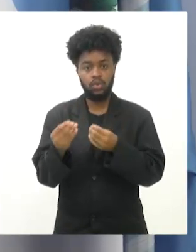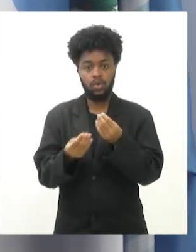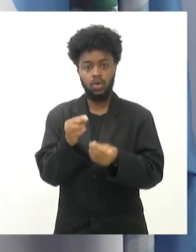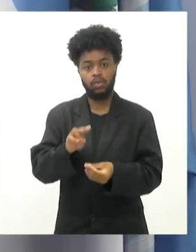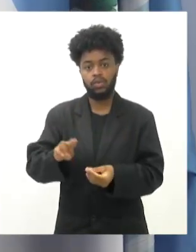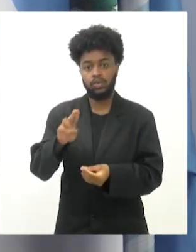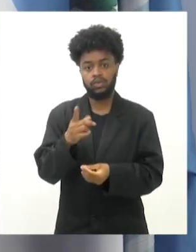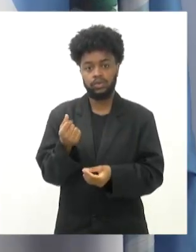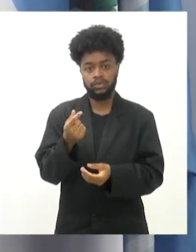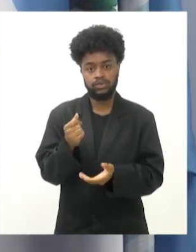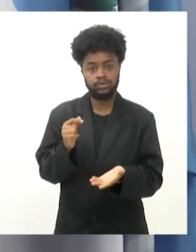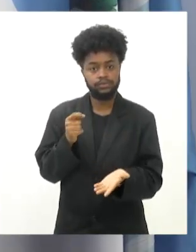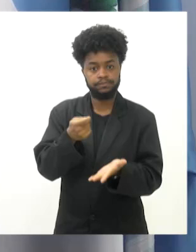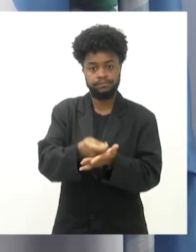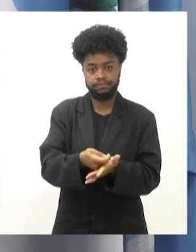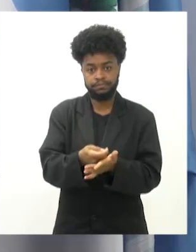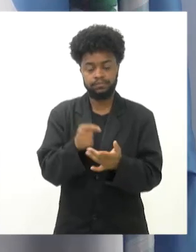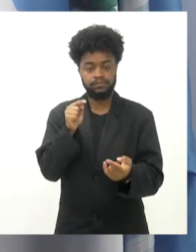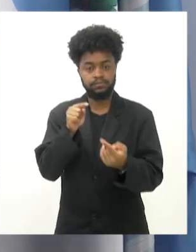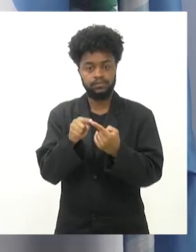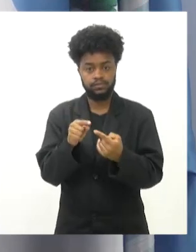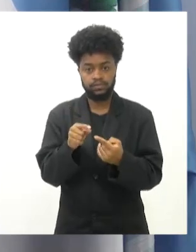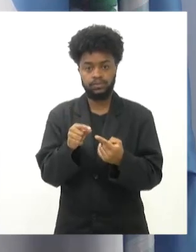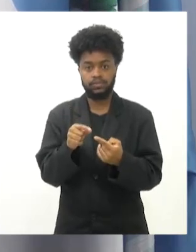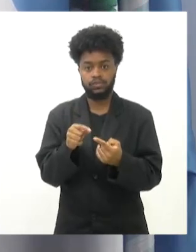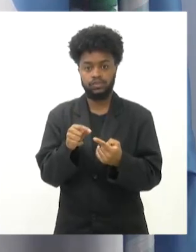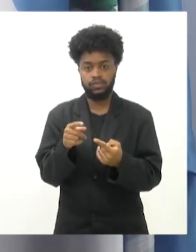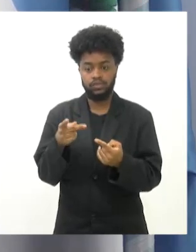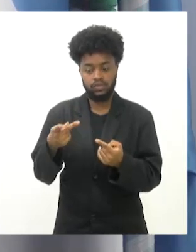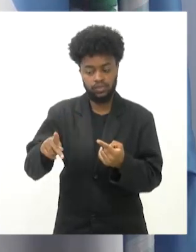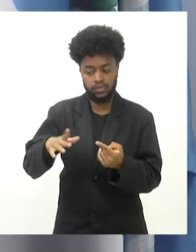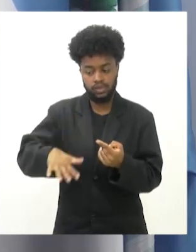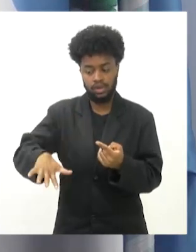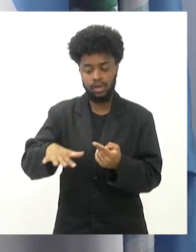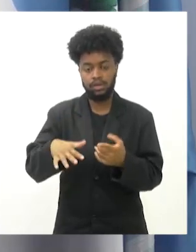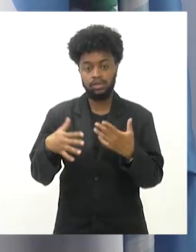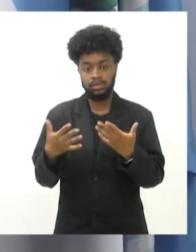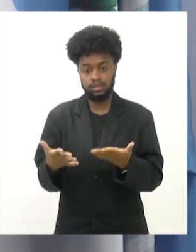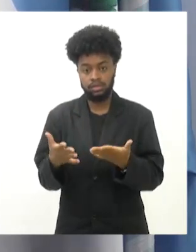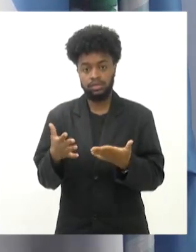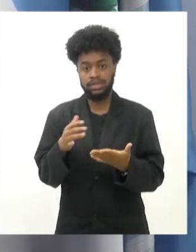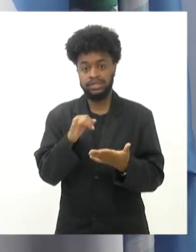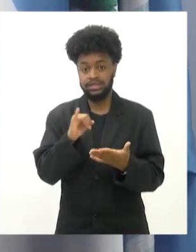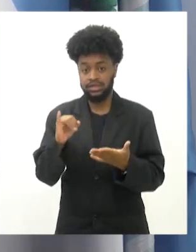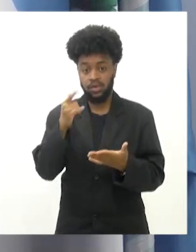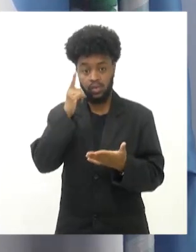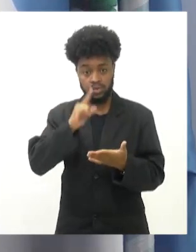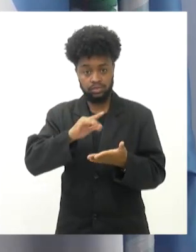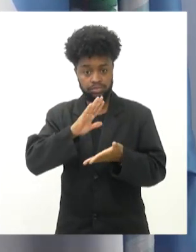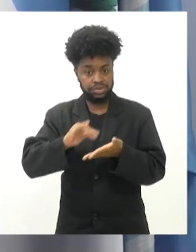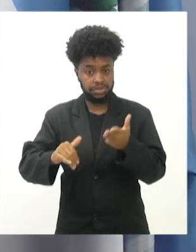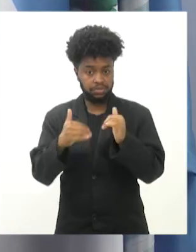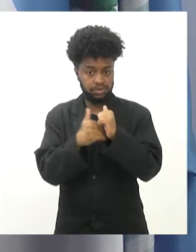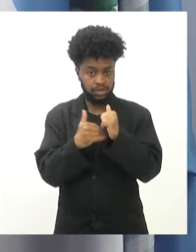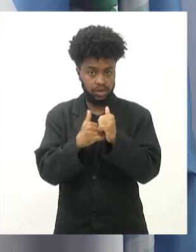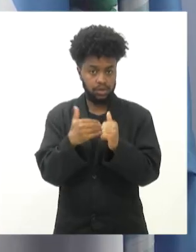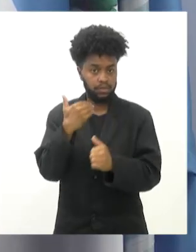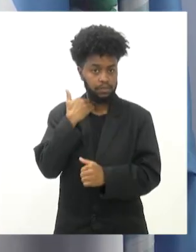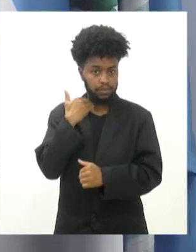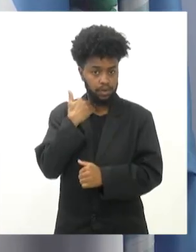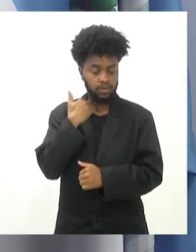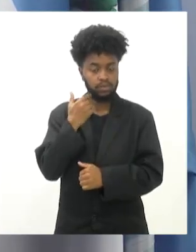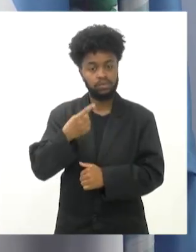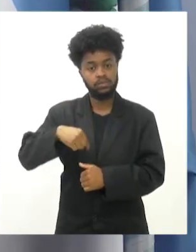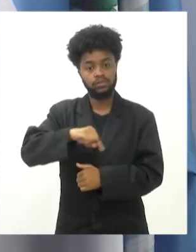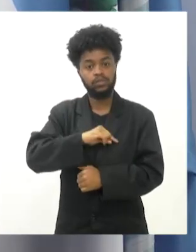aporte financeiro oriundo desses fundos, e dessa forma, tendo ali uma quebra de sigilo desses fundos, a